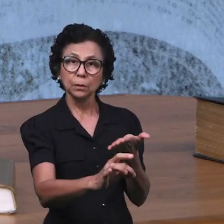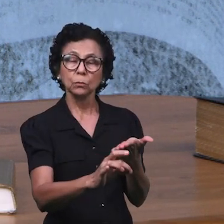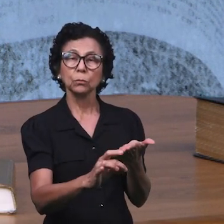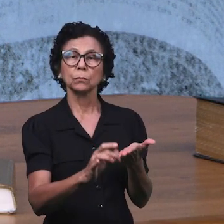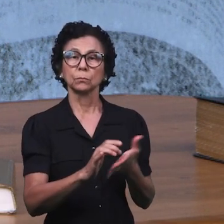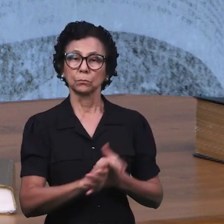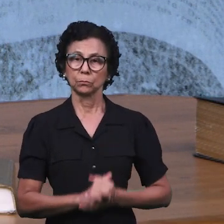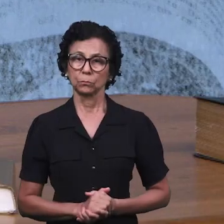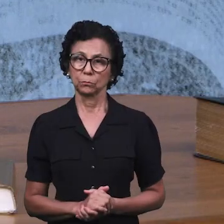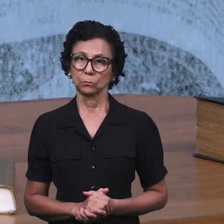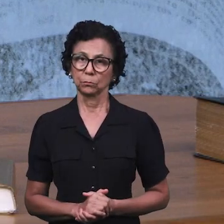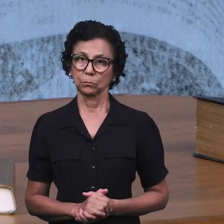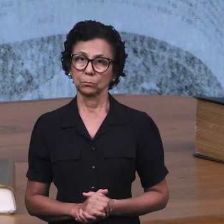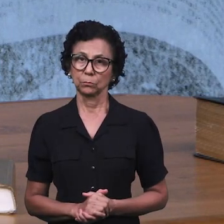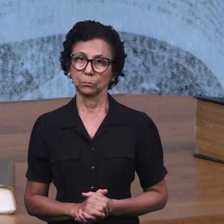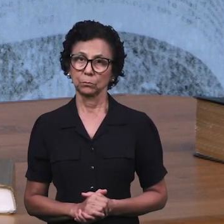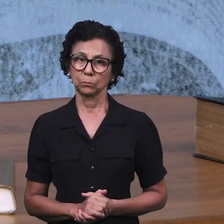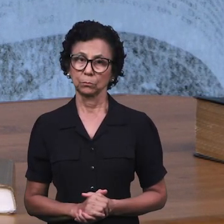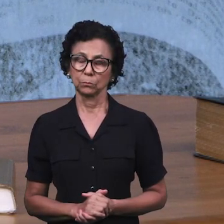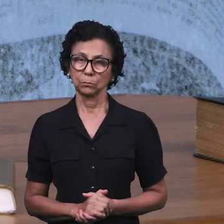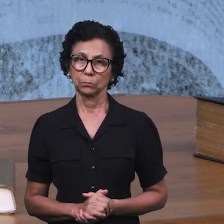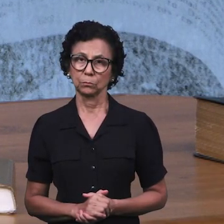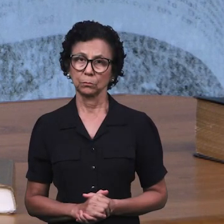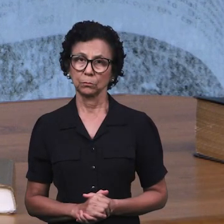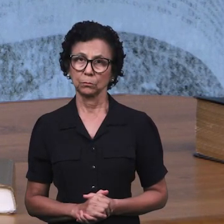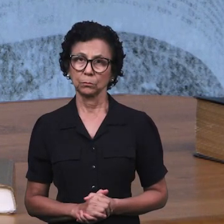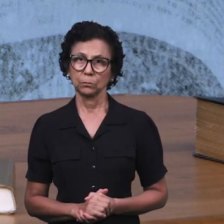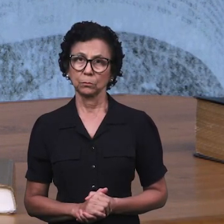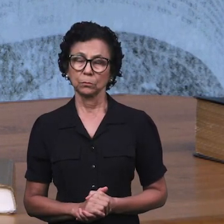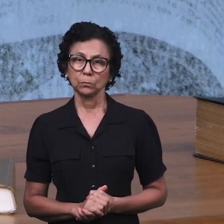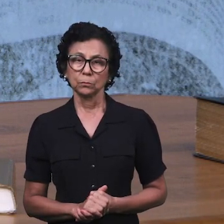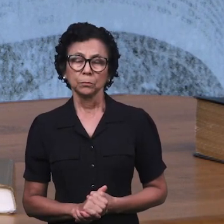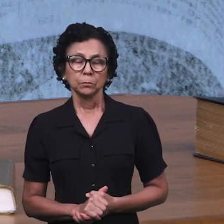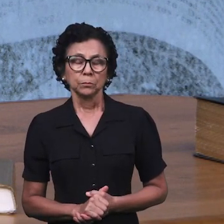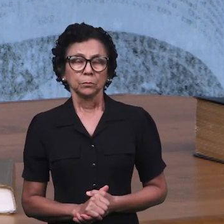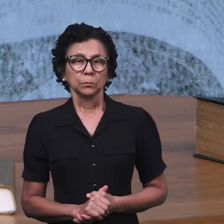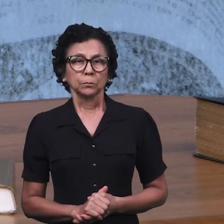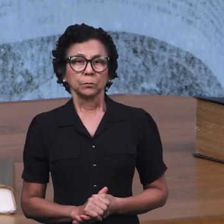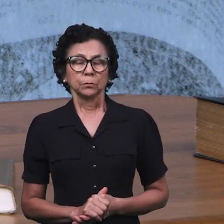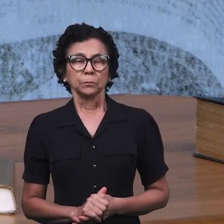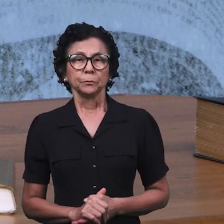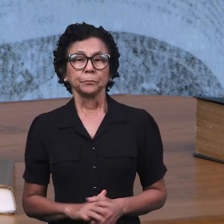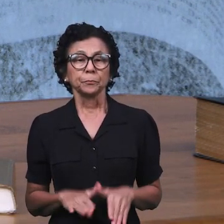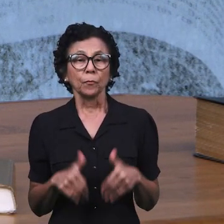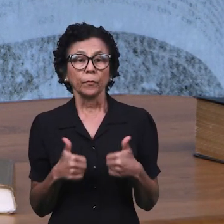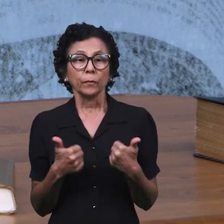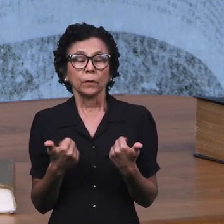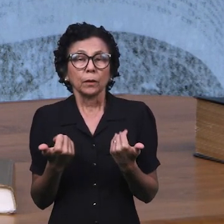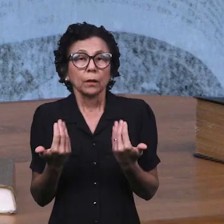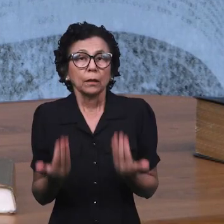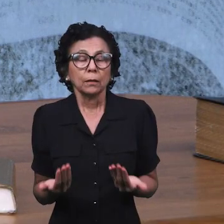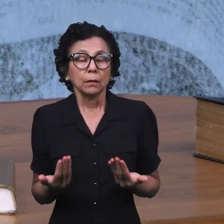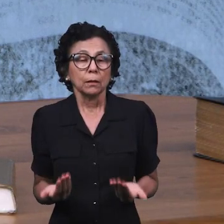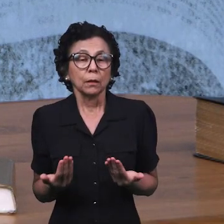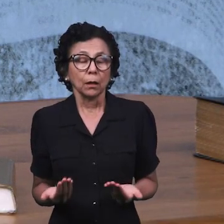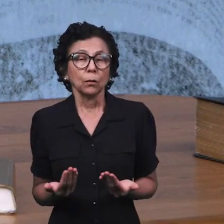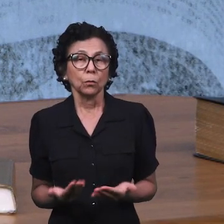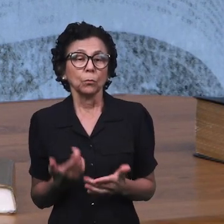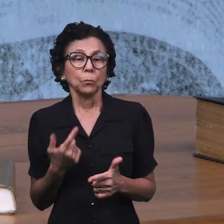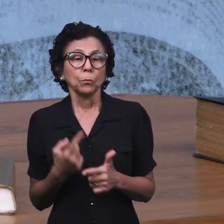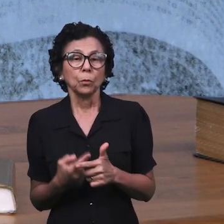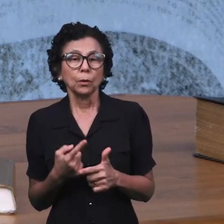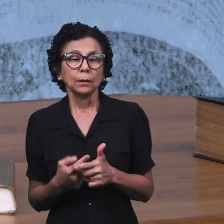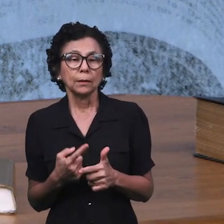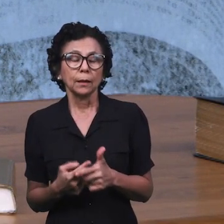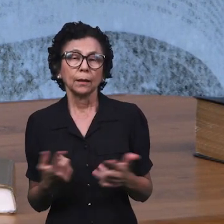mãos. E quem em tal vos daria ouvidos? Porque qual é a parte dos